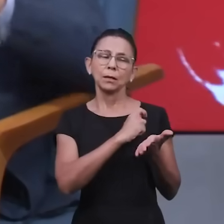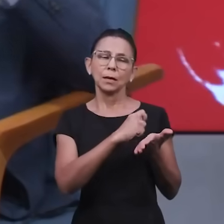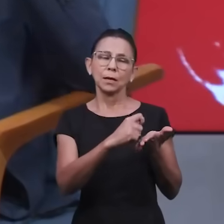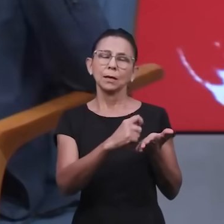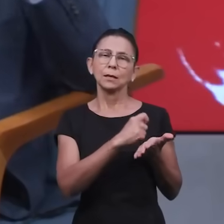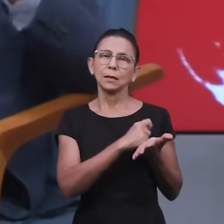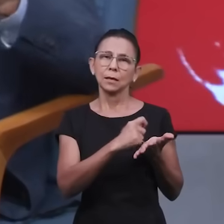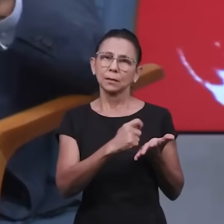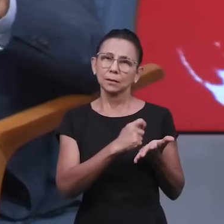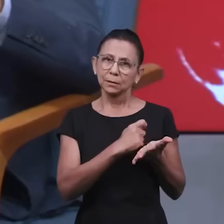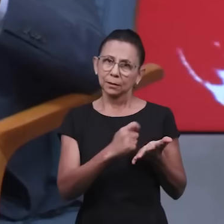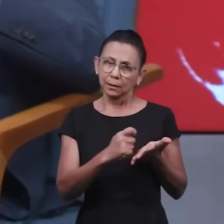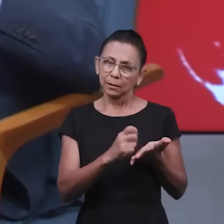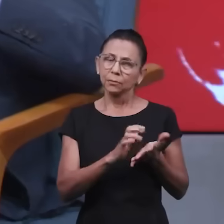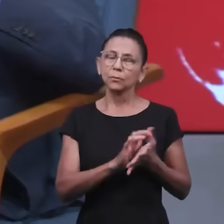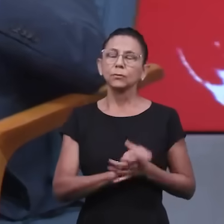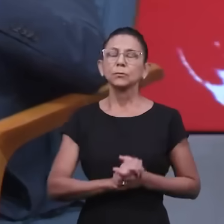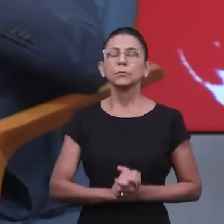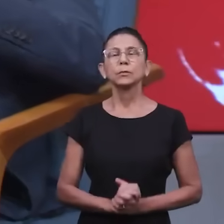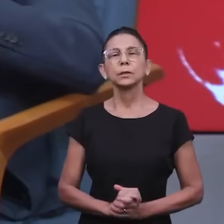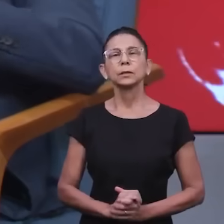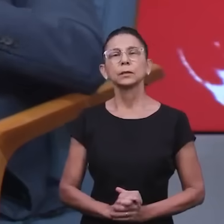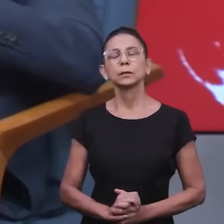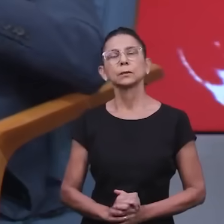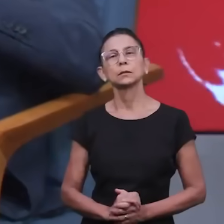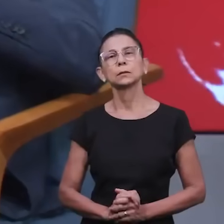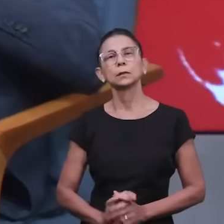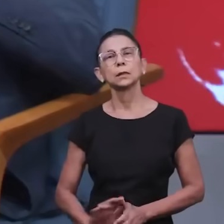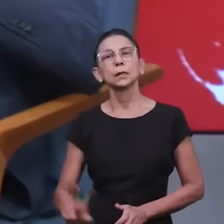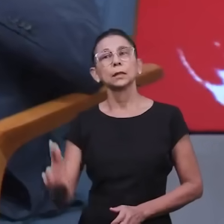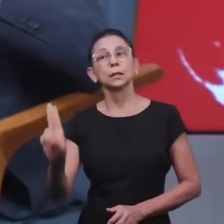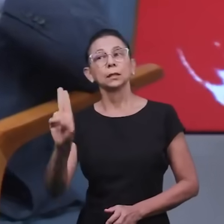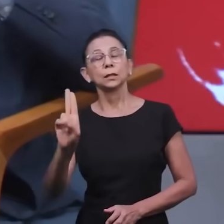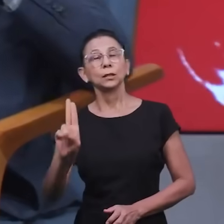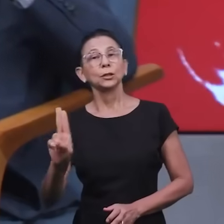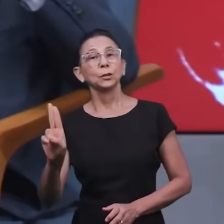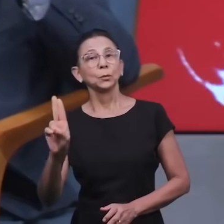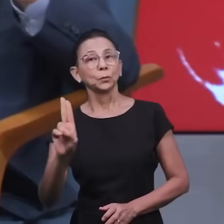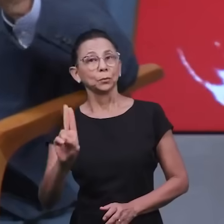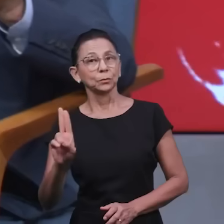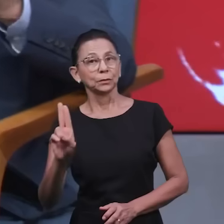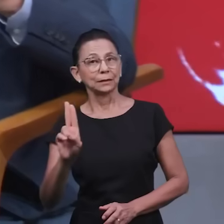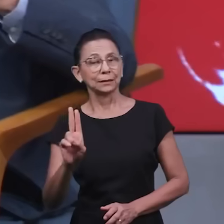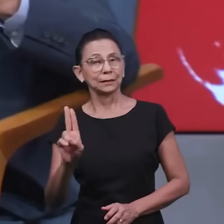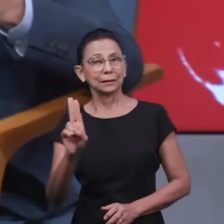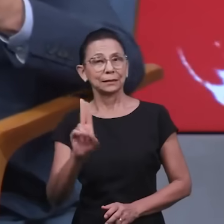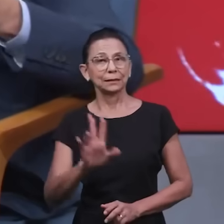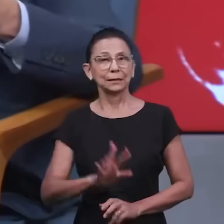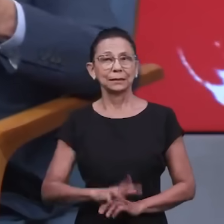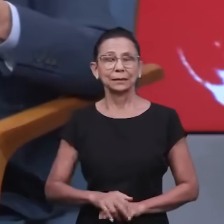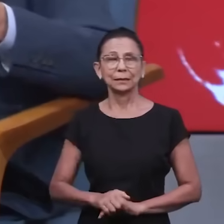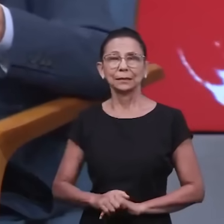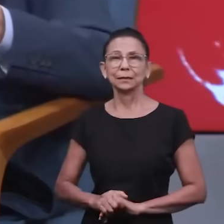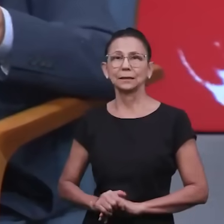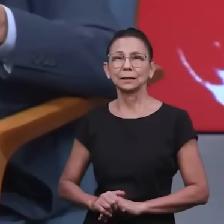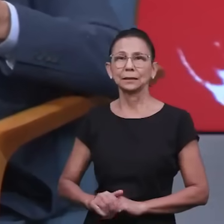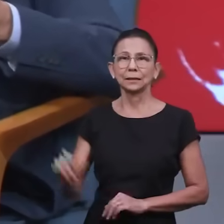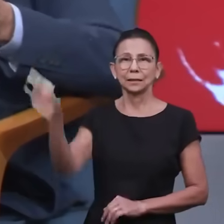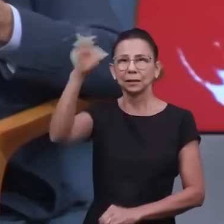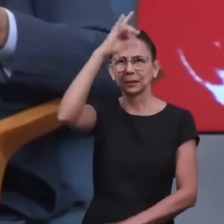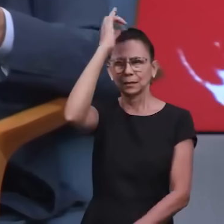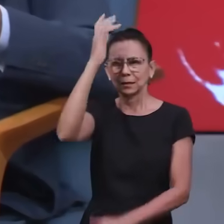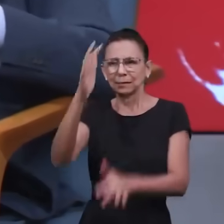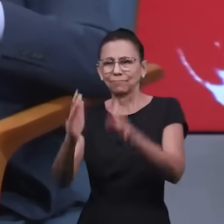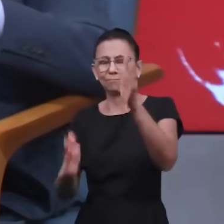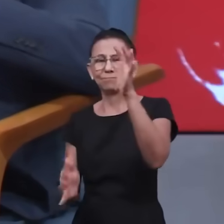e usa nessa integração ali da operação do Espírito Santo, dessa forma integrada com